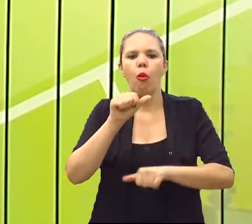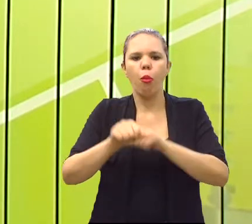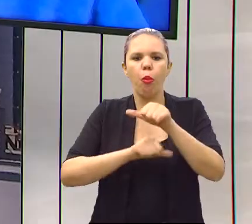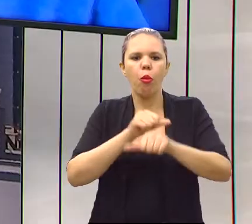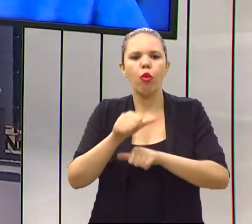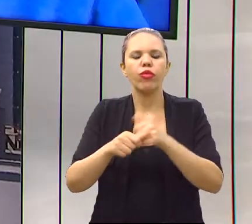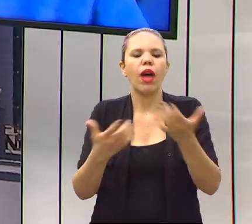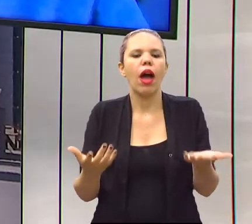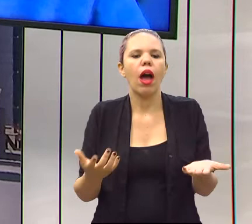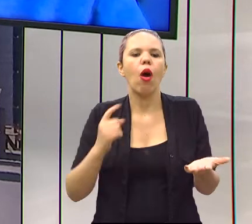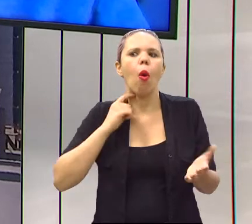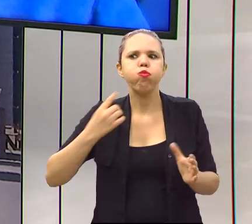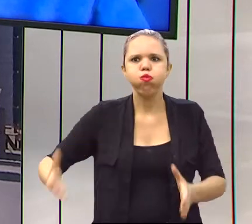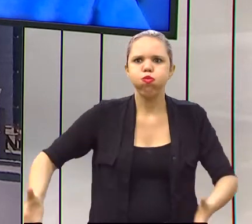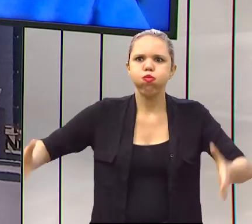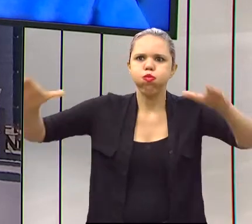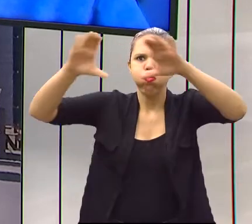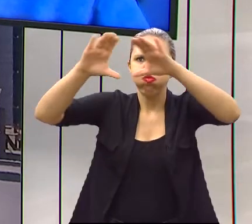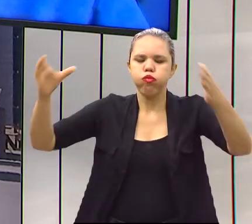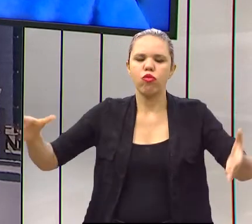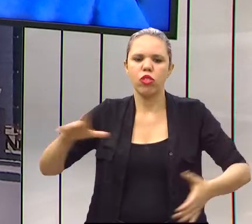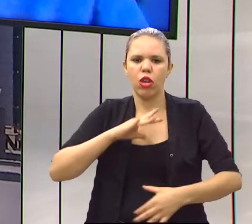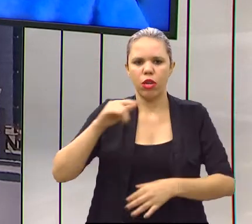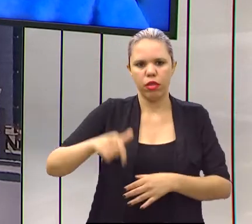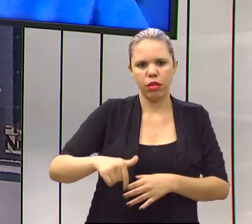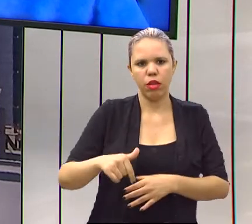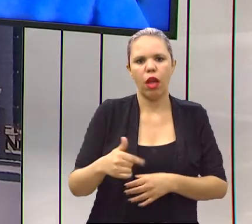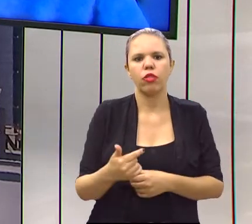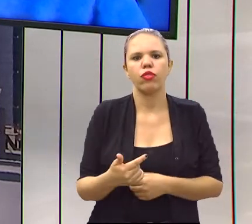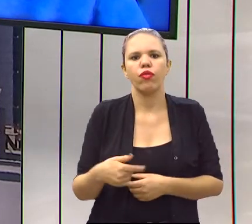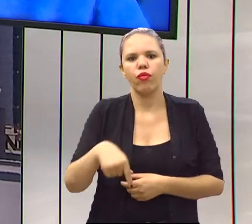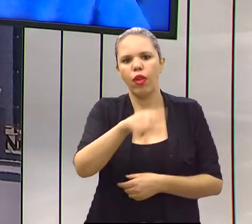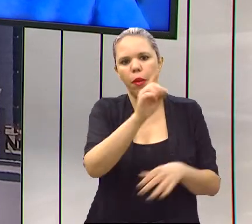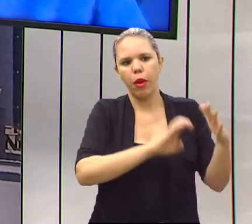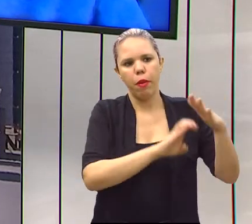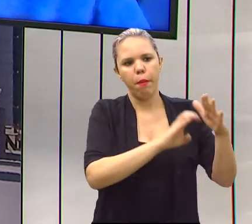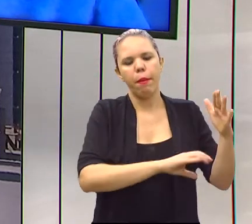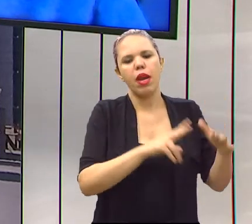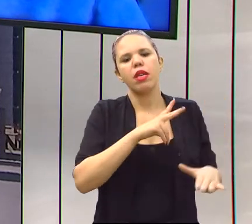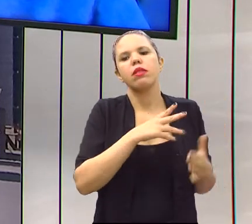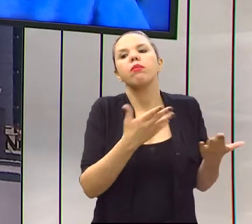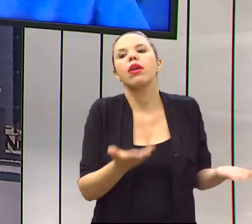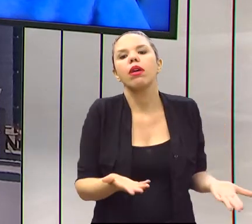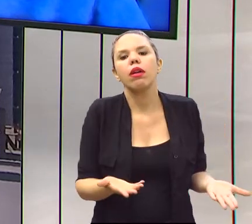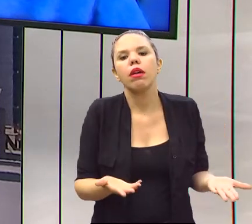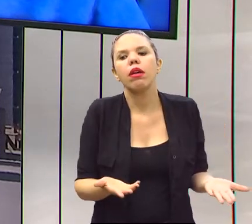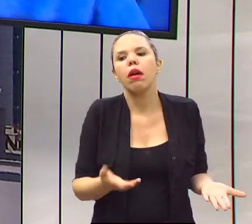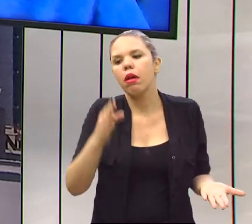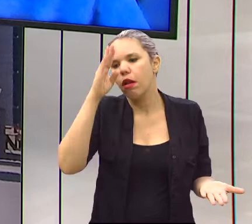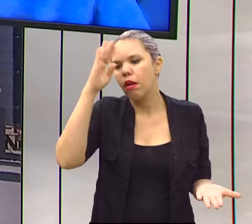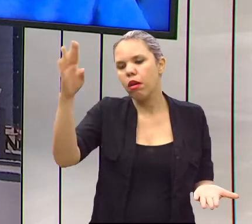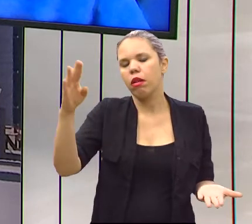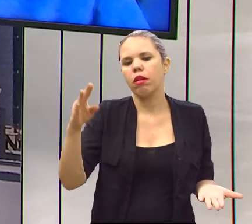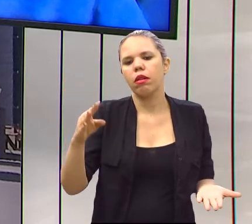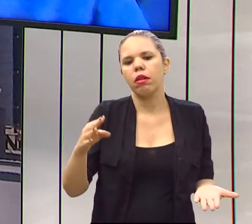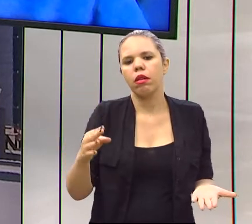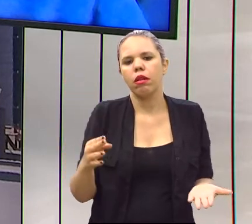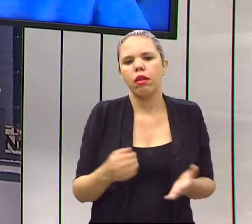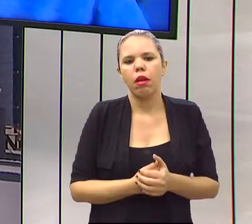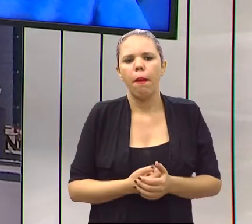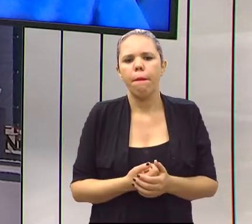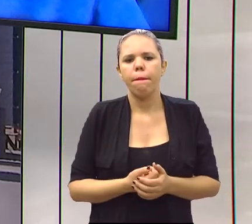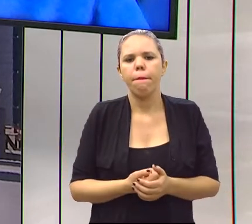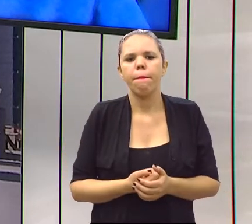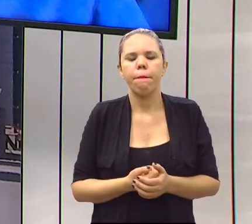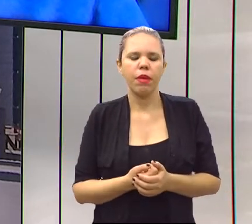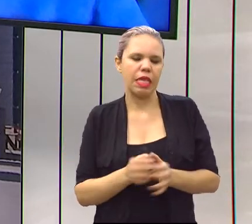reversa. Hoje o lixo da nossa cidade vai para uma empresa particular, mas principalmente para as